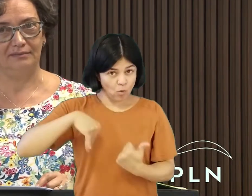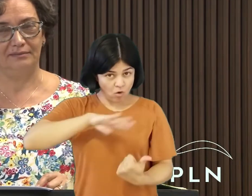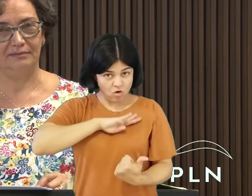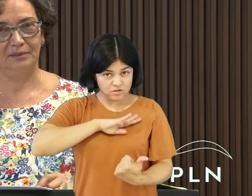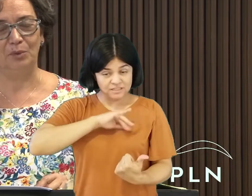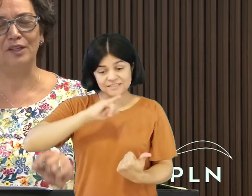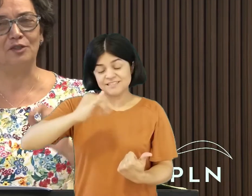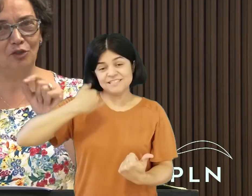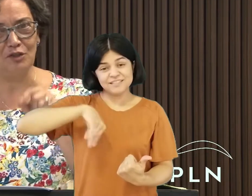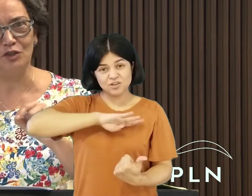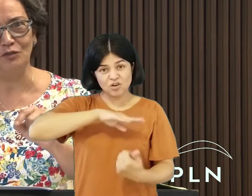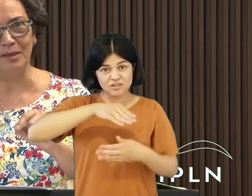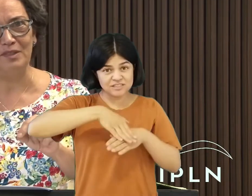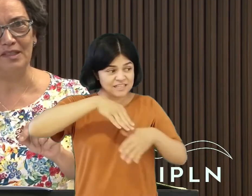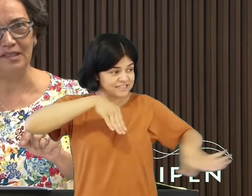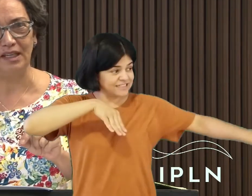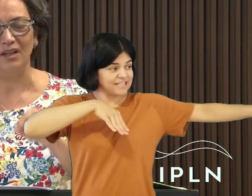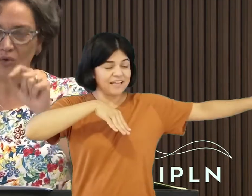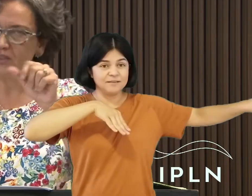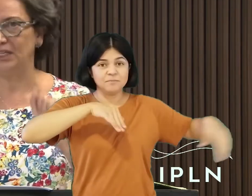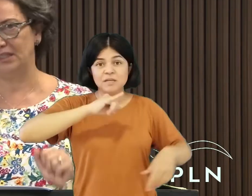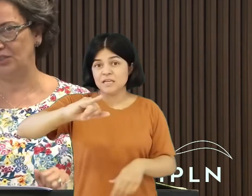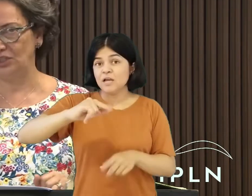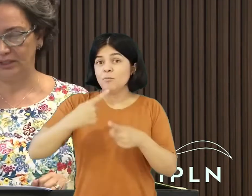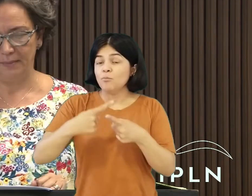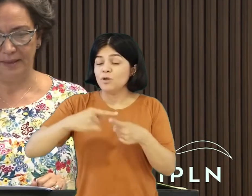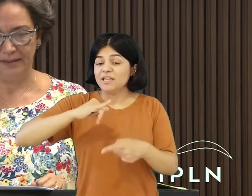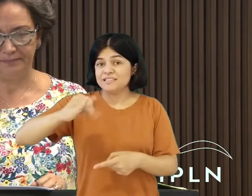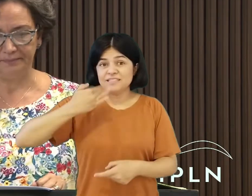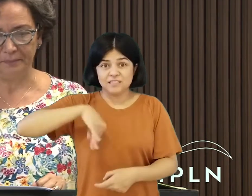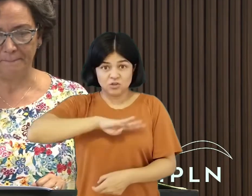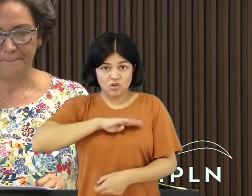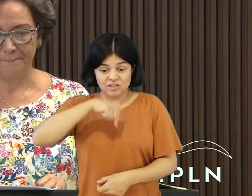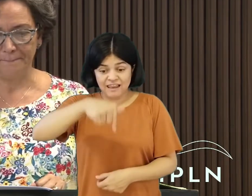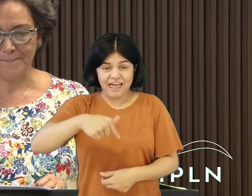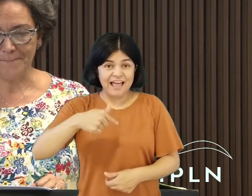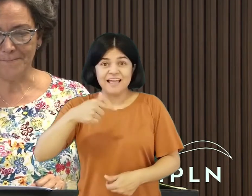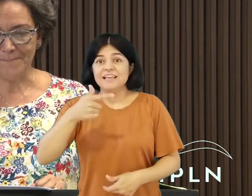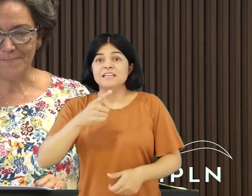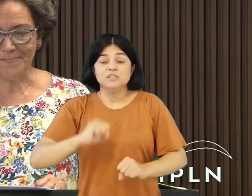cena. Porque se nós estivermos em cena, com certeza a gente atrapalha.